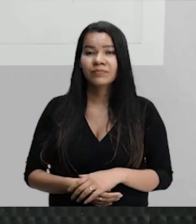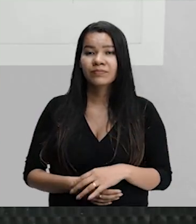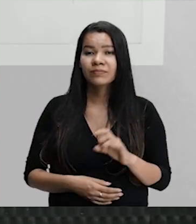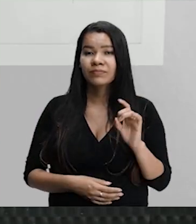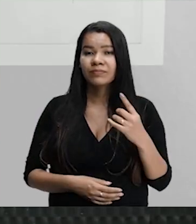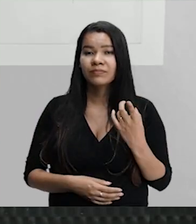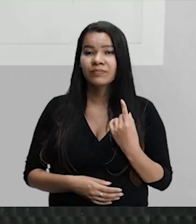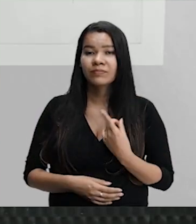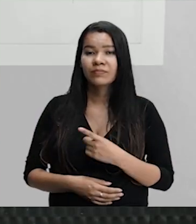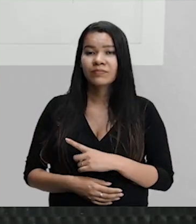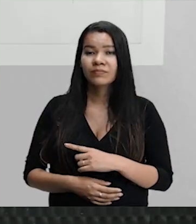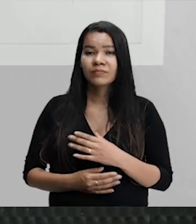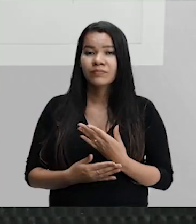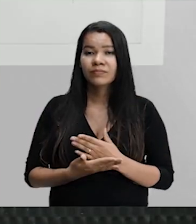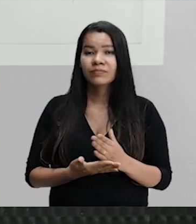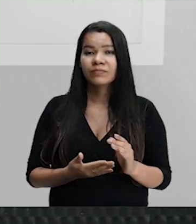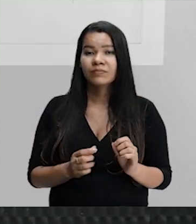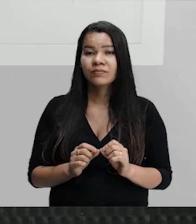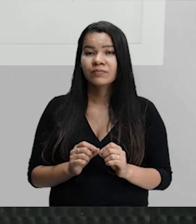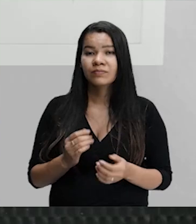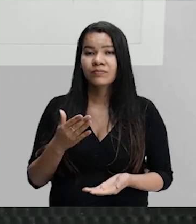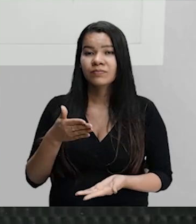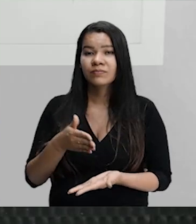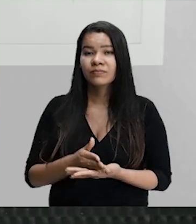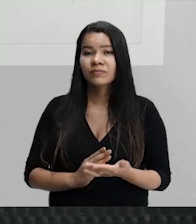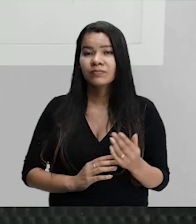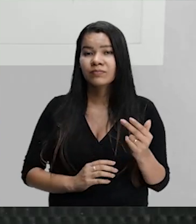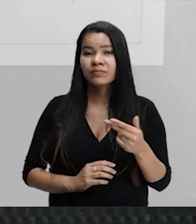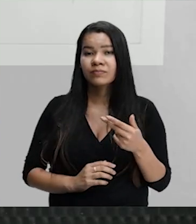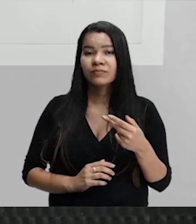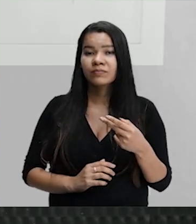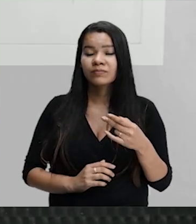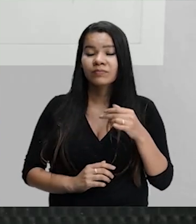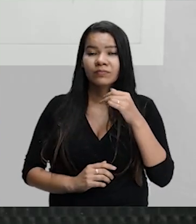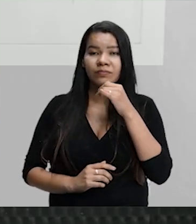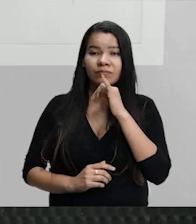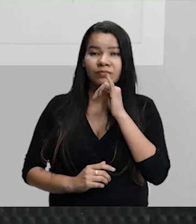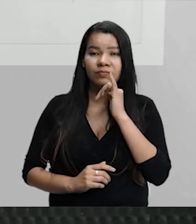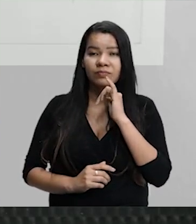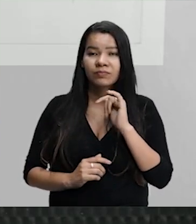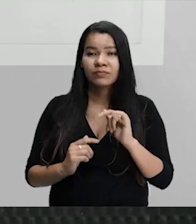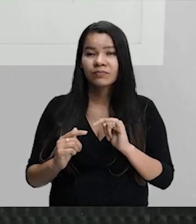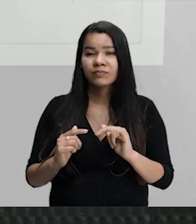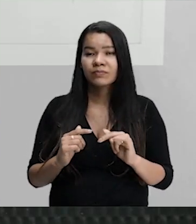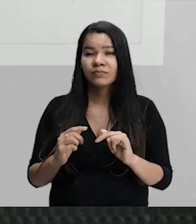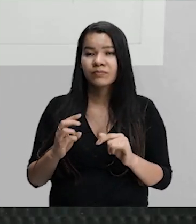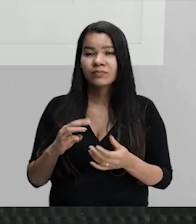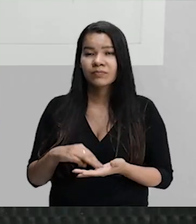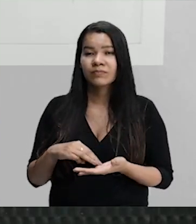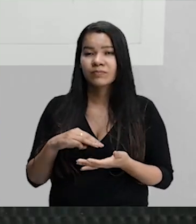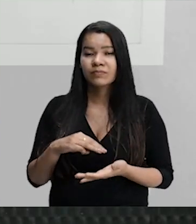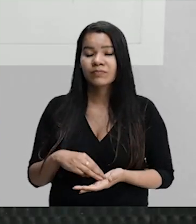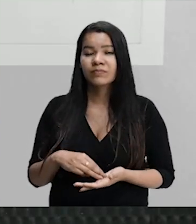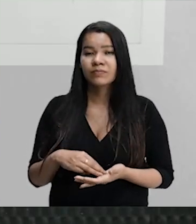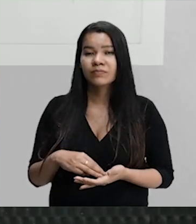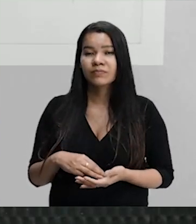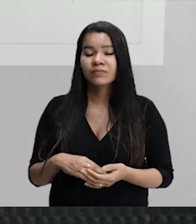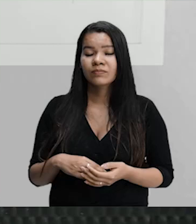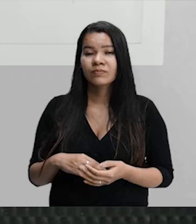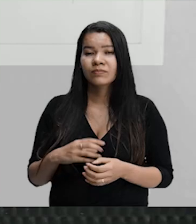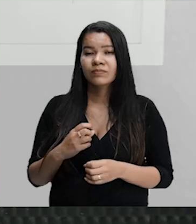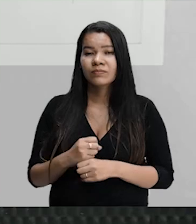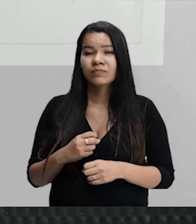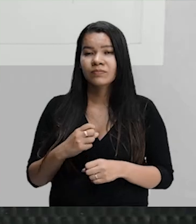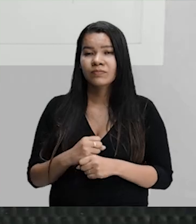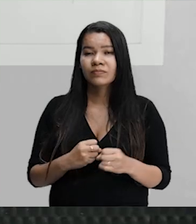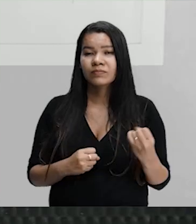Basta a gente começar a fazer divisões por 2, né? Por exemplo, vai trabalhar com massa, uma certa quantidade de massa de